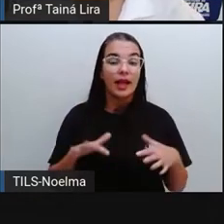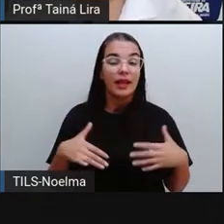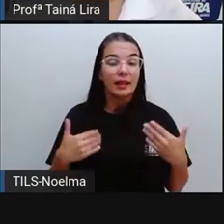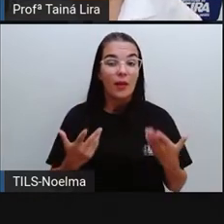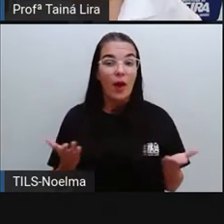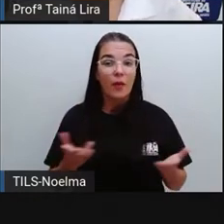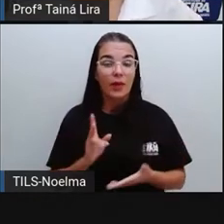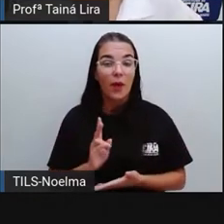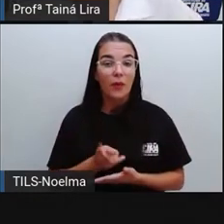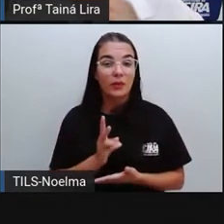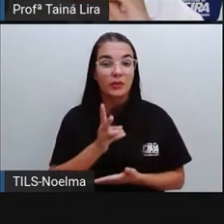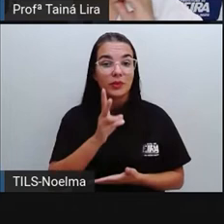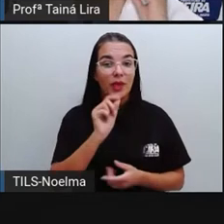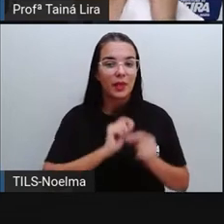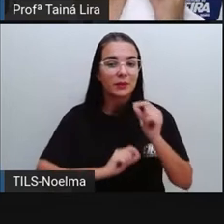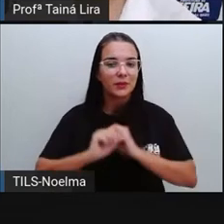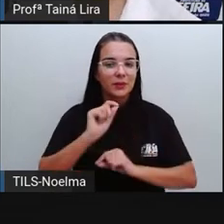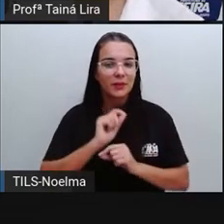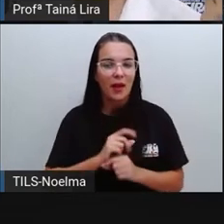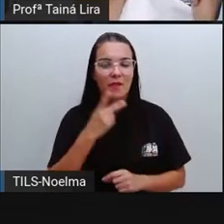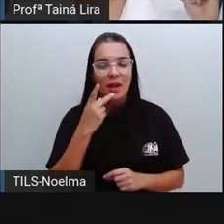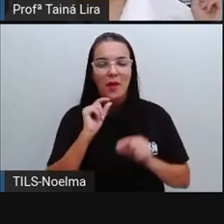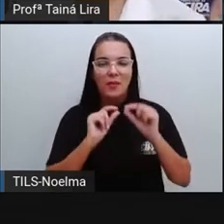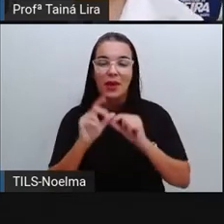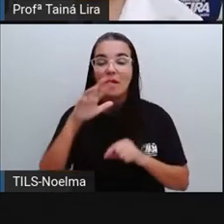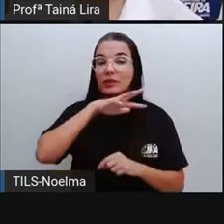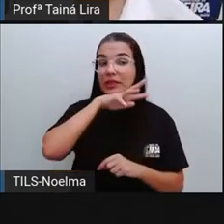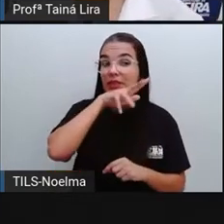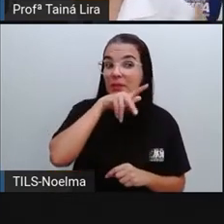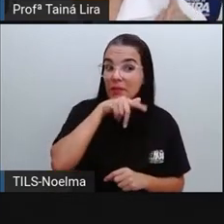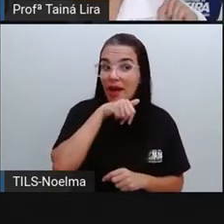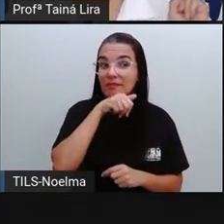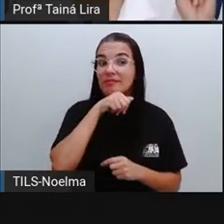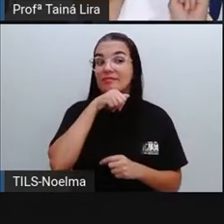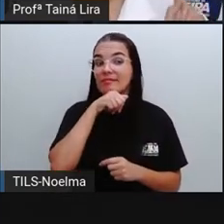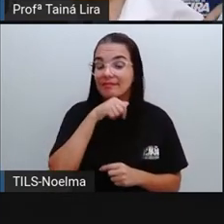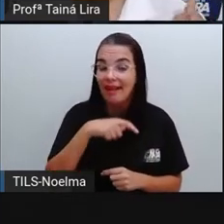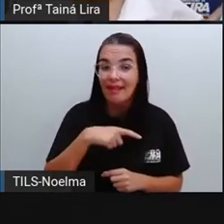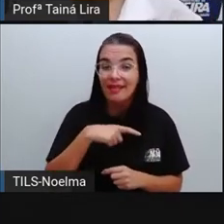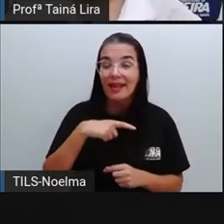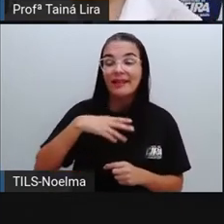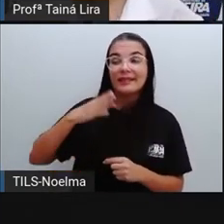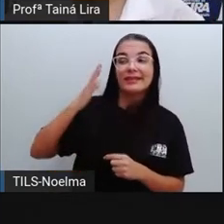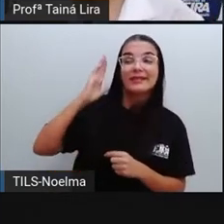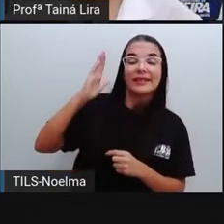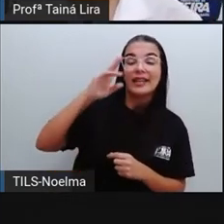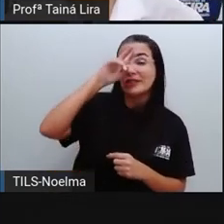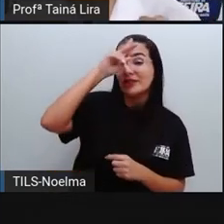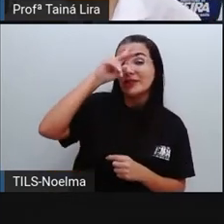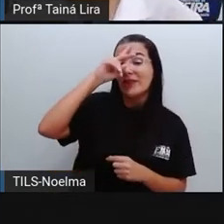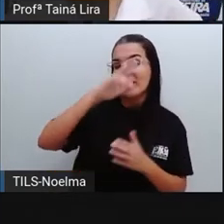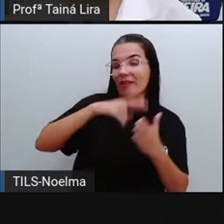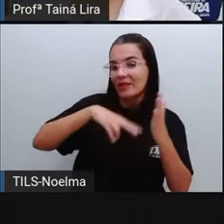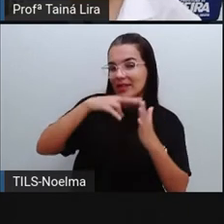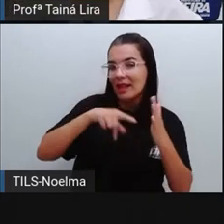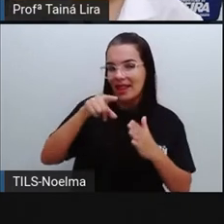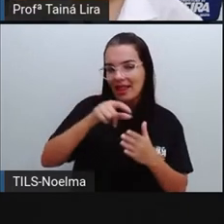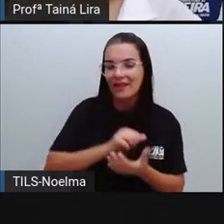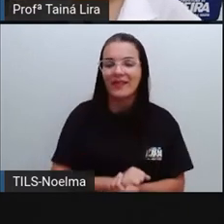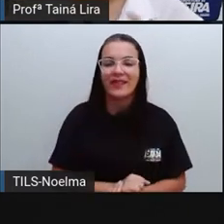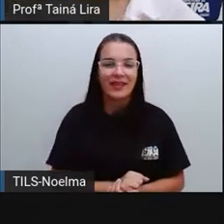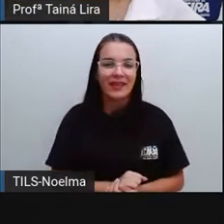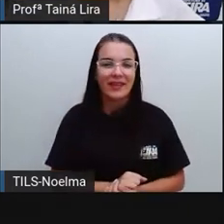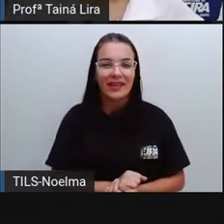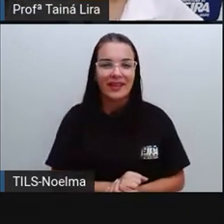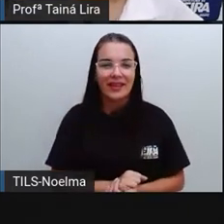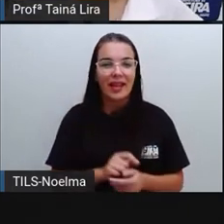dar continuidade agora, a gente vai falar um pouquinho sobre os animais que estavam lá na história. Então, eu trouxe aqui, e a Pro